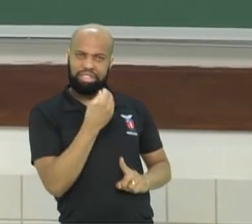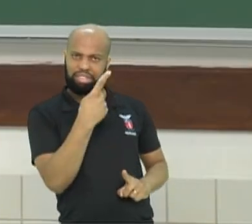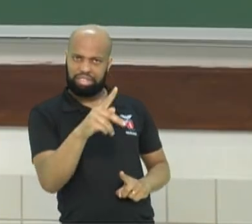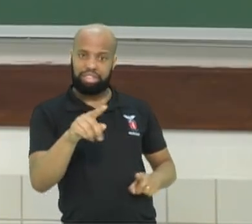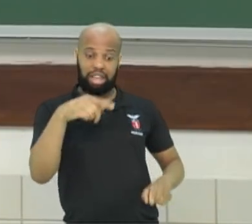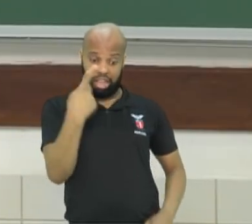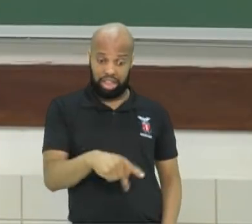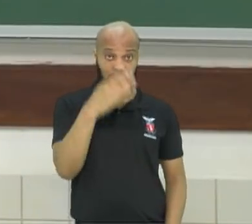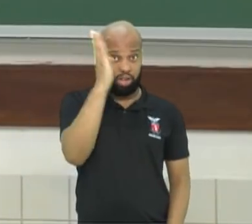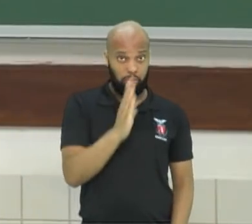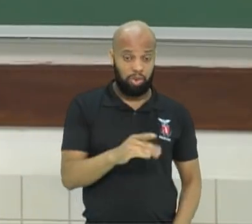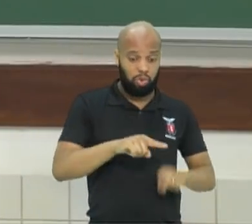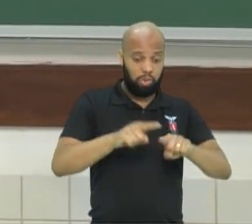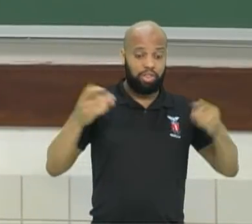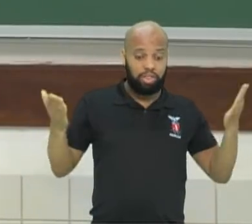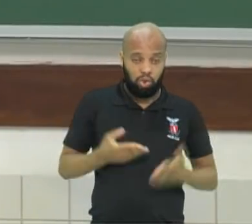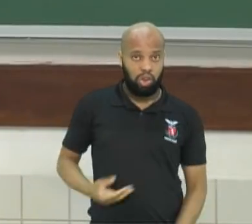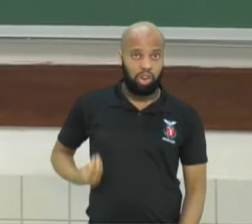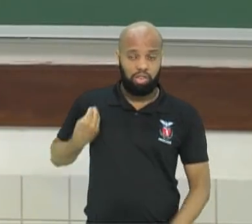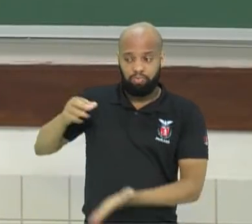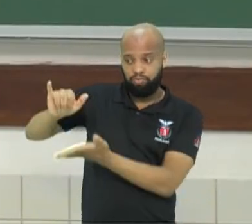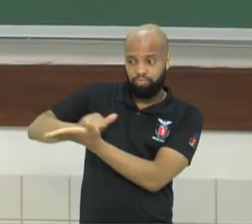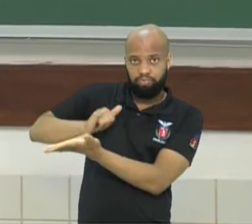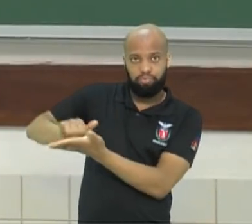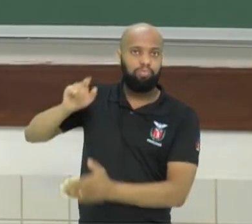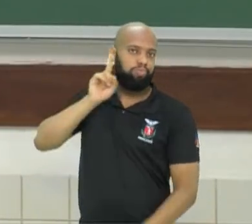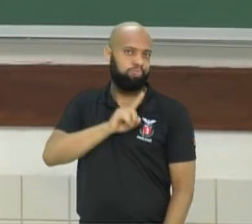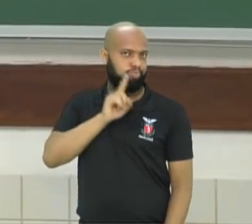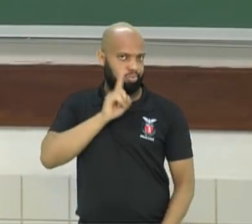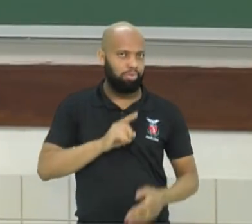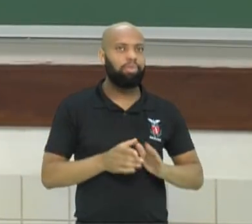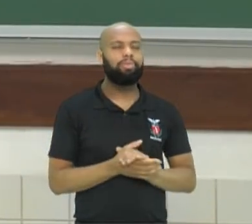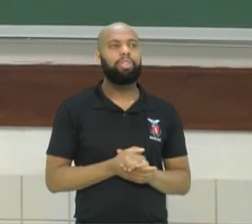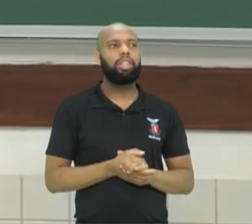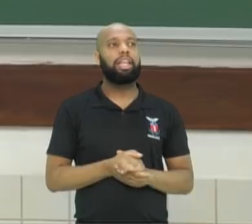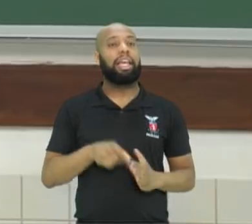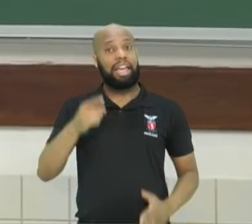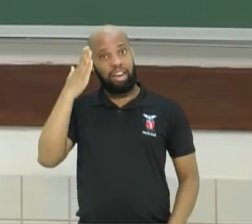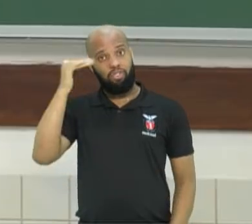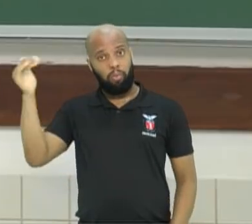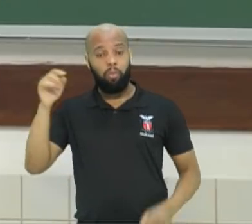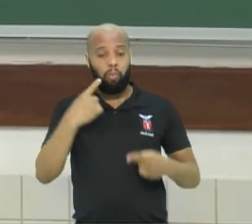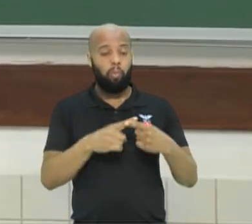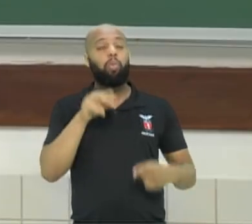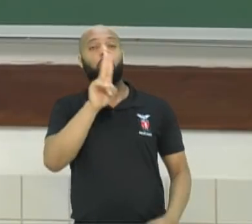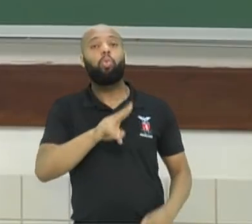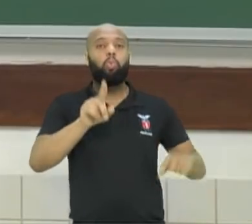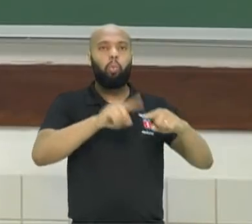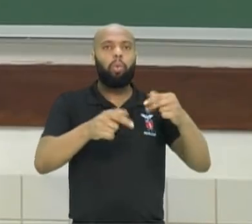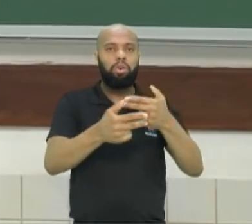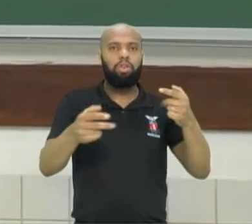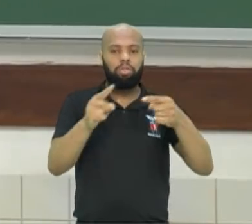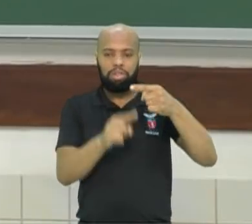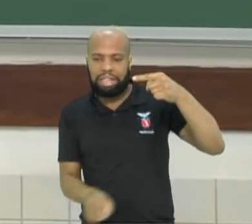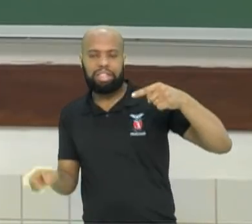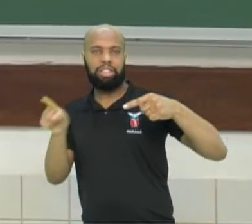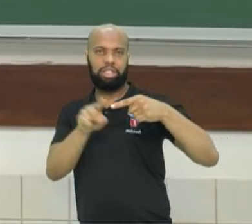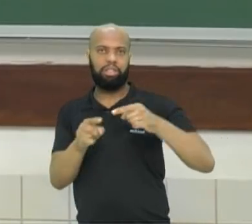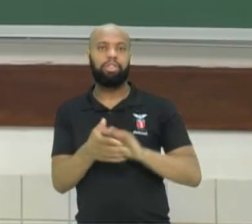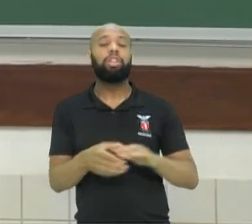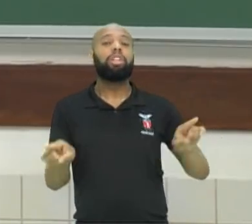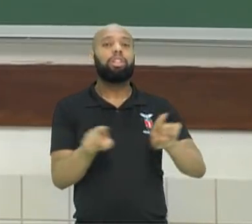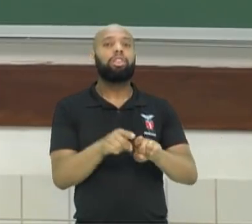Ele é brasileiro, mas ele mora lá nos Estados Unidos e ele é conhecido por usar materiais reciclados. E falamos sobre a